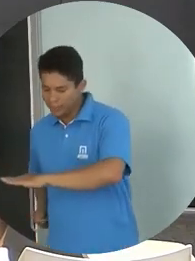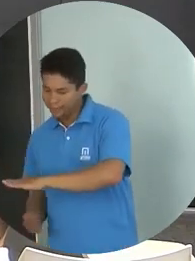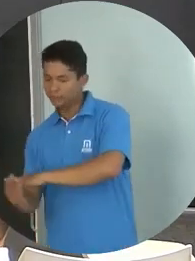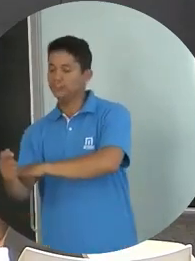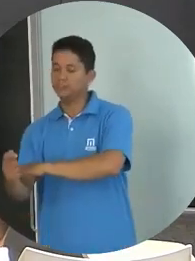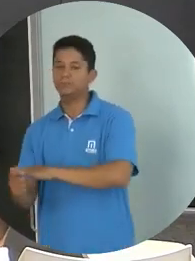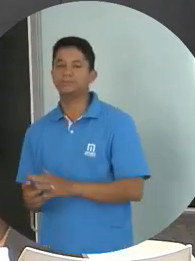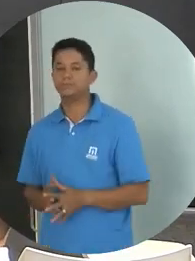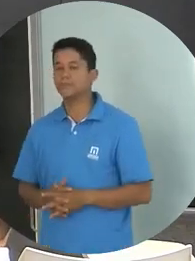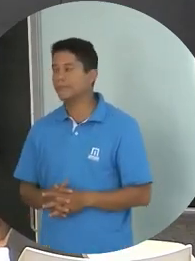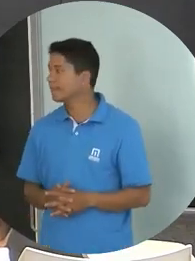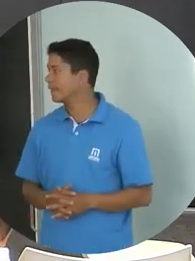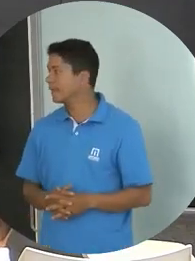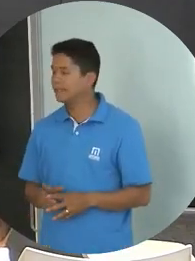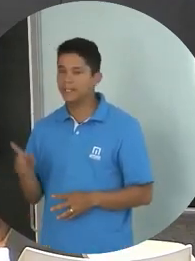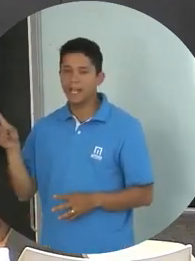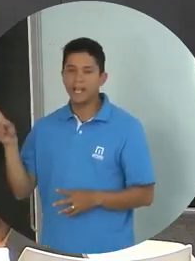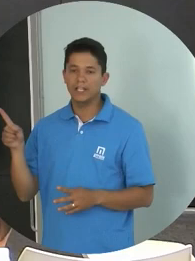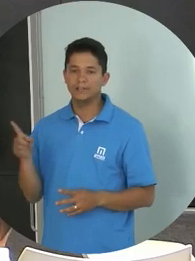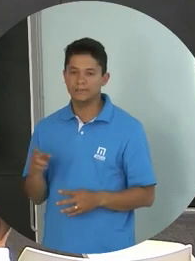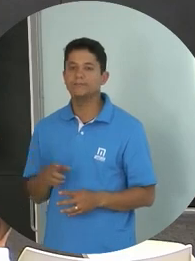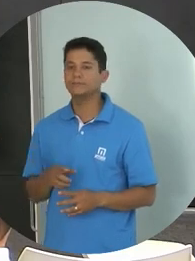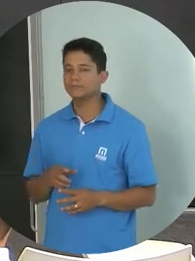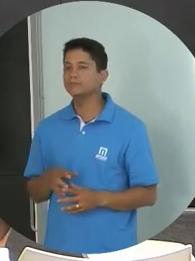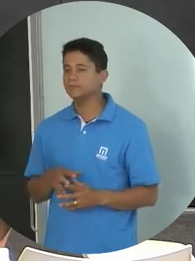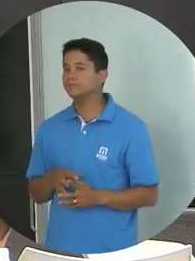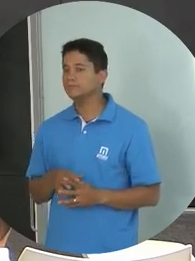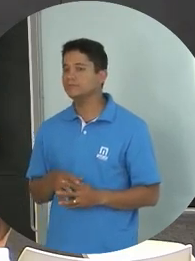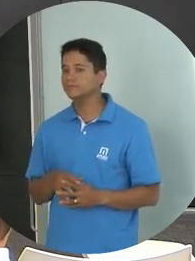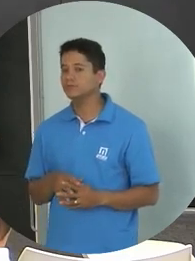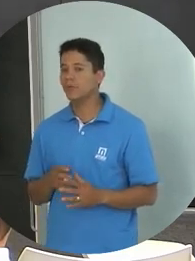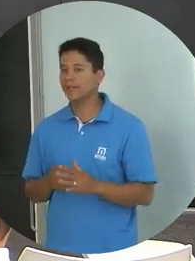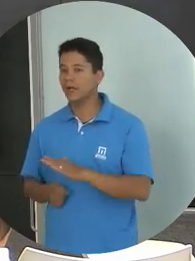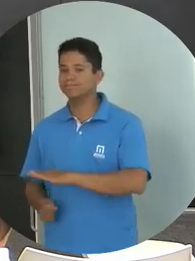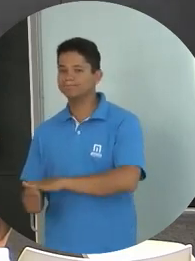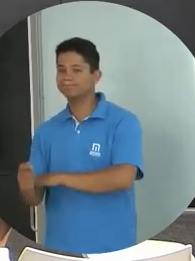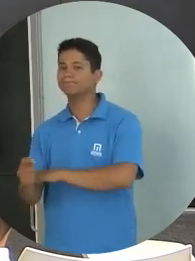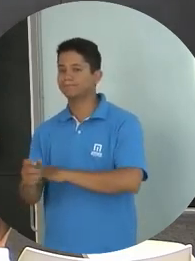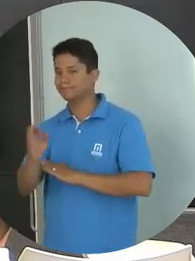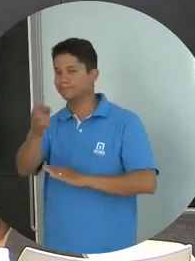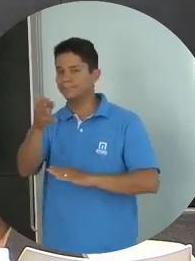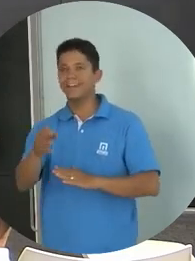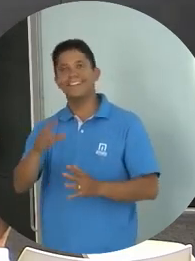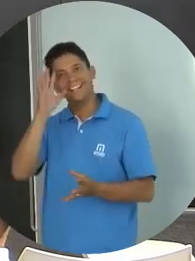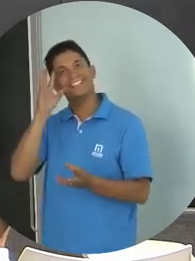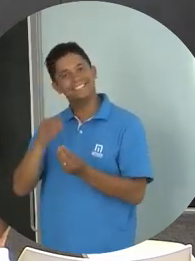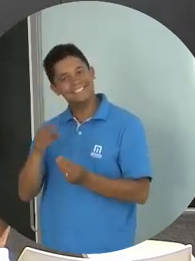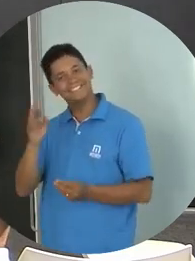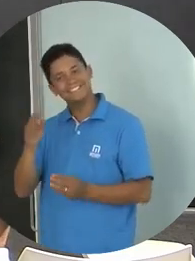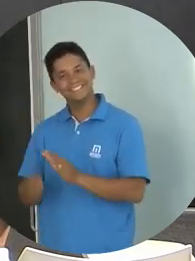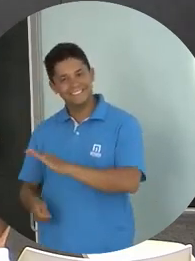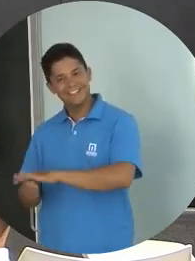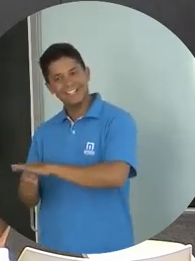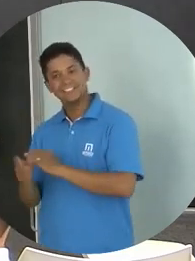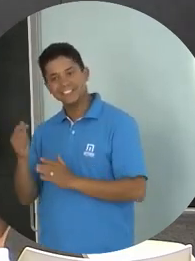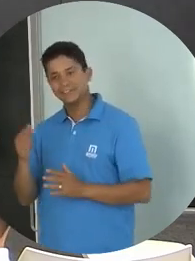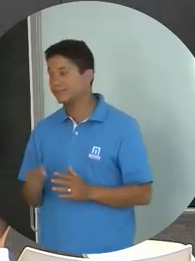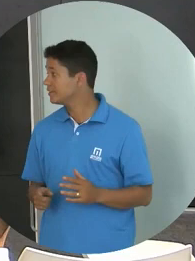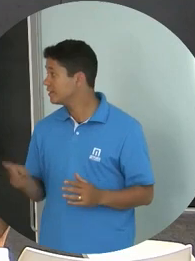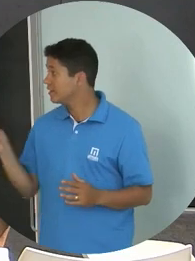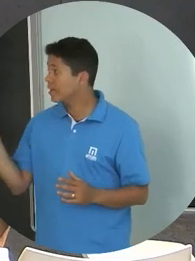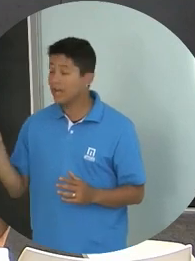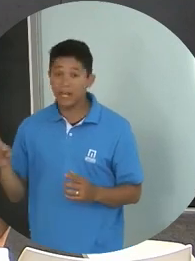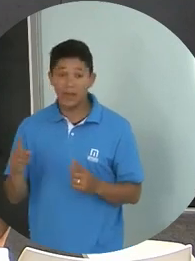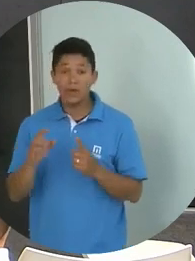vinha gerando soluções paliativas. Ele estava mudando a posição do trilho. Muitas vezes, e